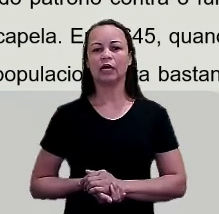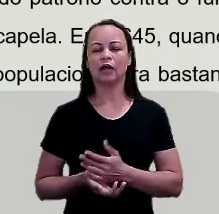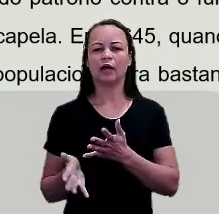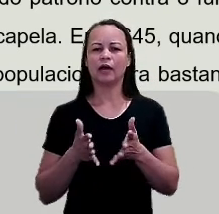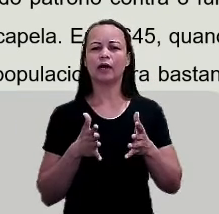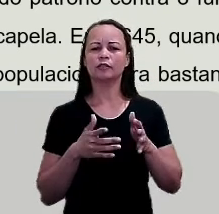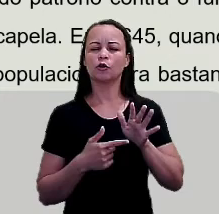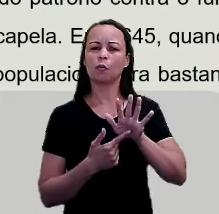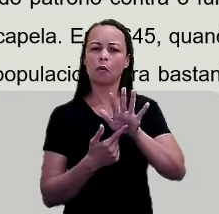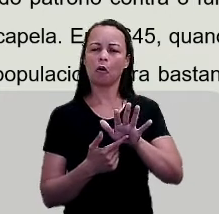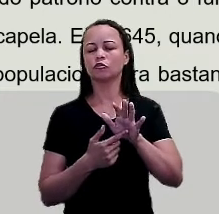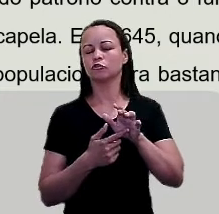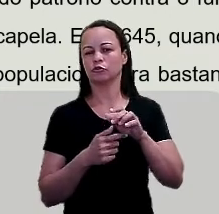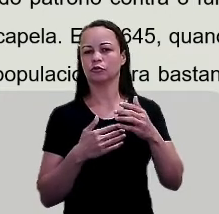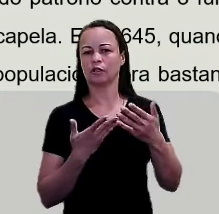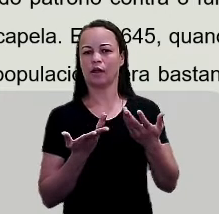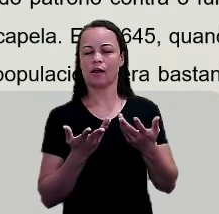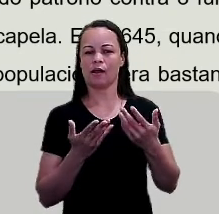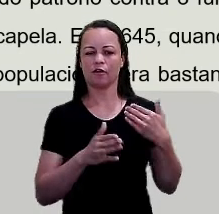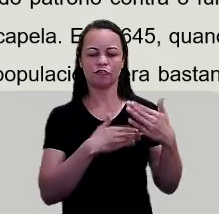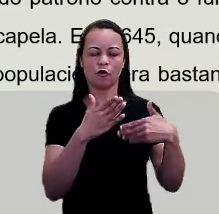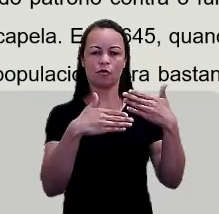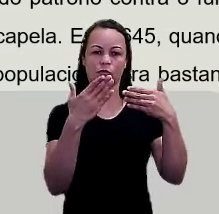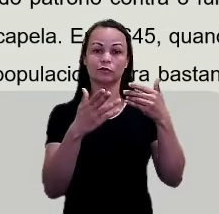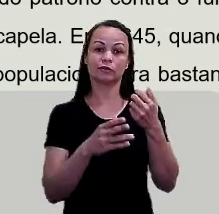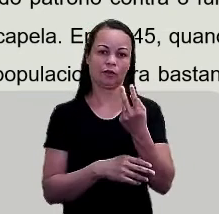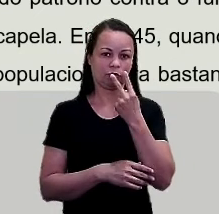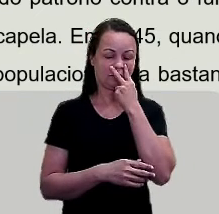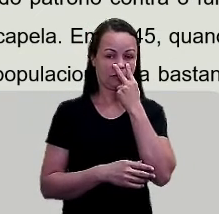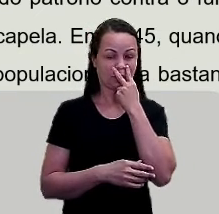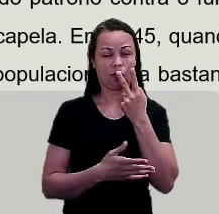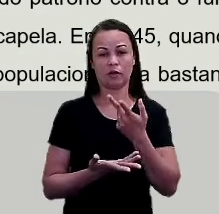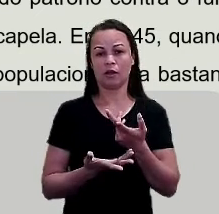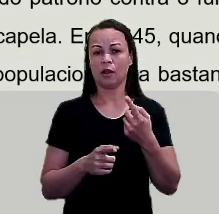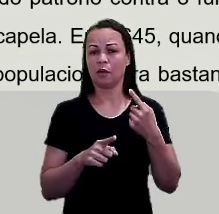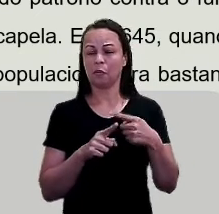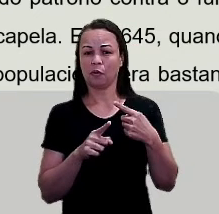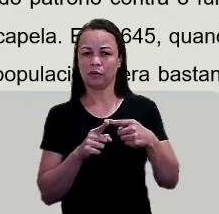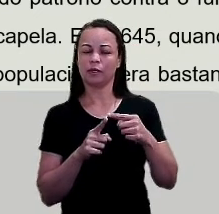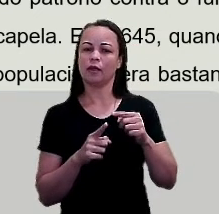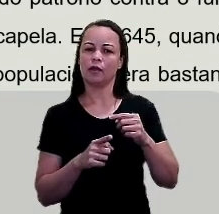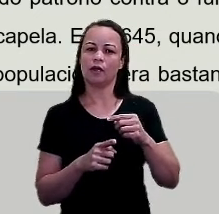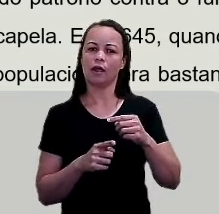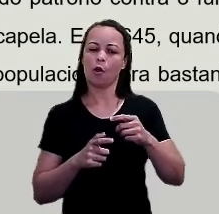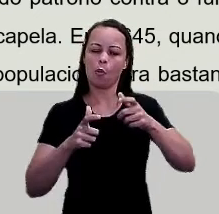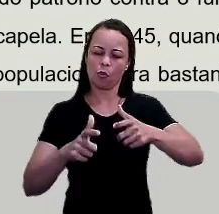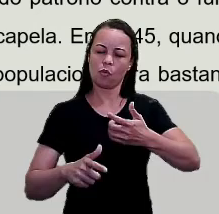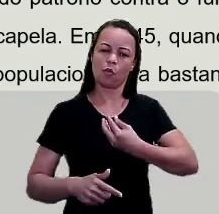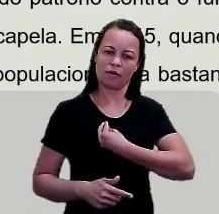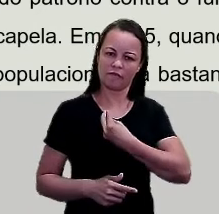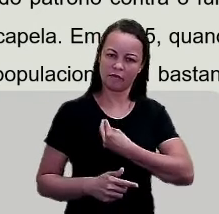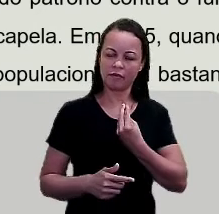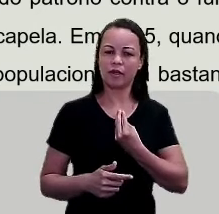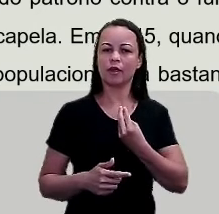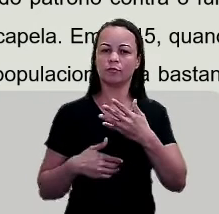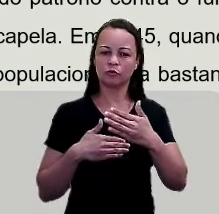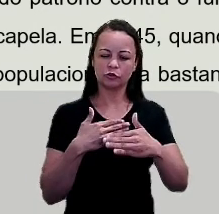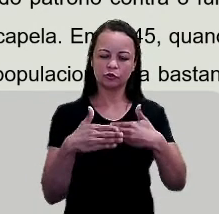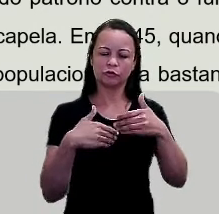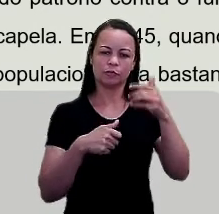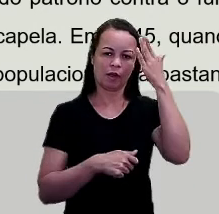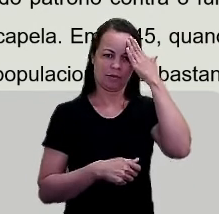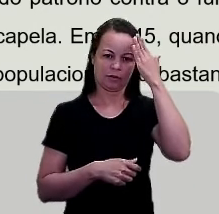começar trazendo a evolução de Vitória de Santo Antão, porque é um lugar que nós vivemos e vamos compreender essa evolução